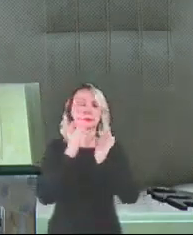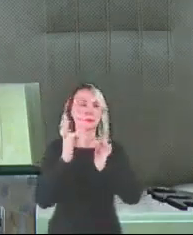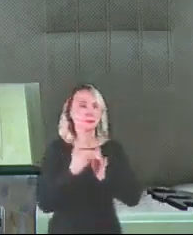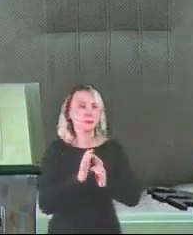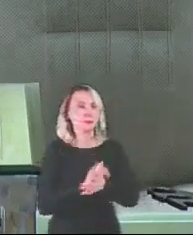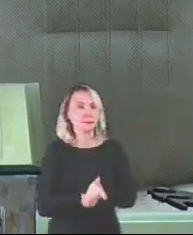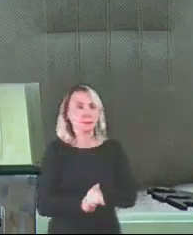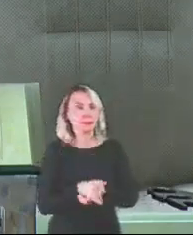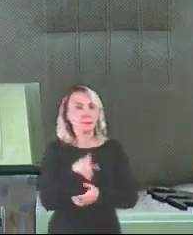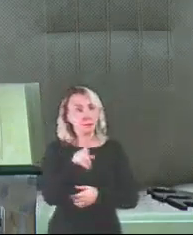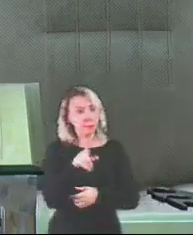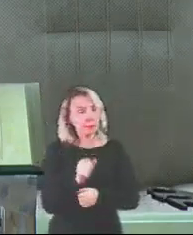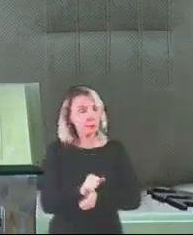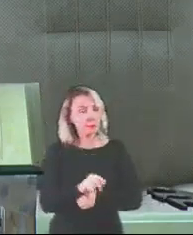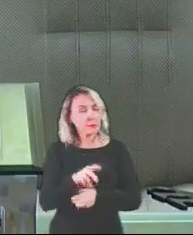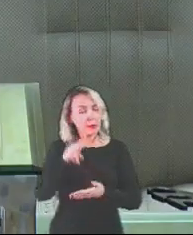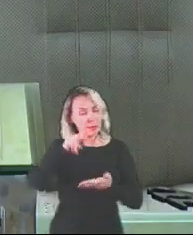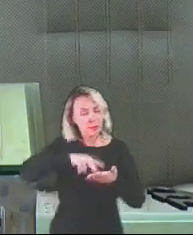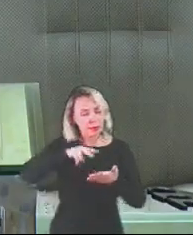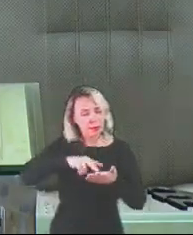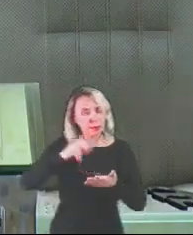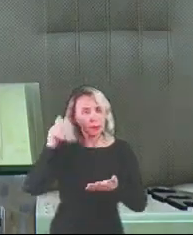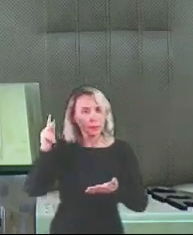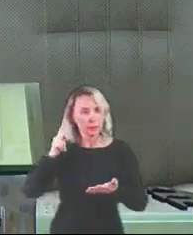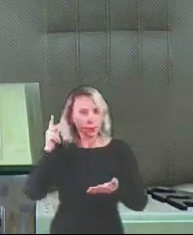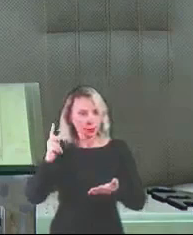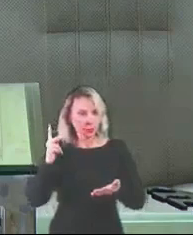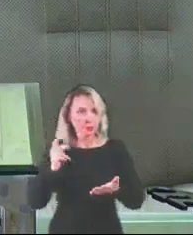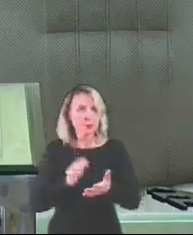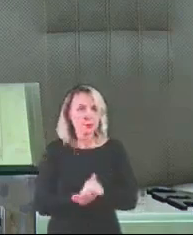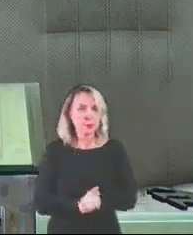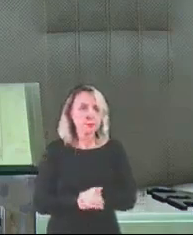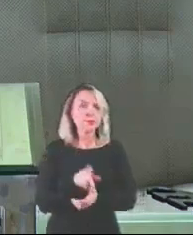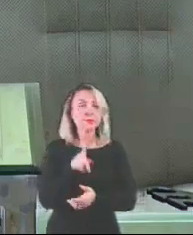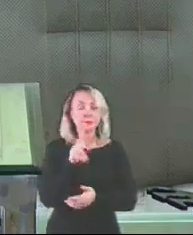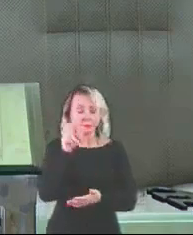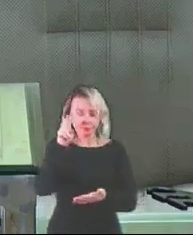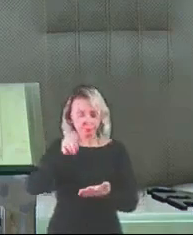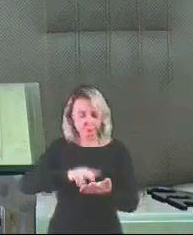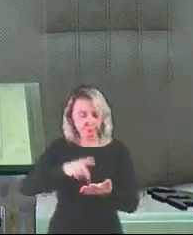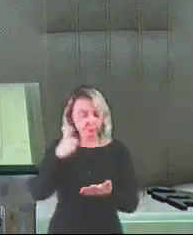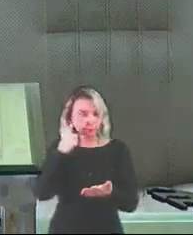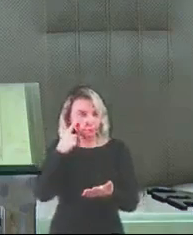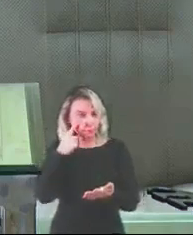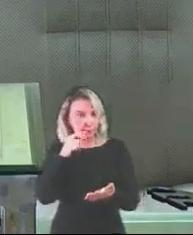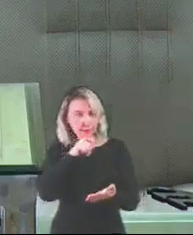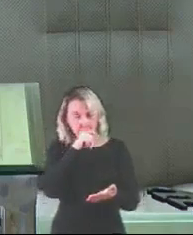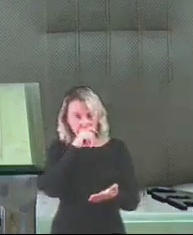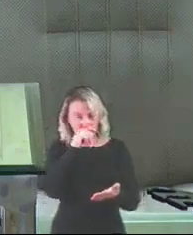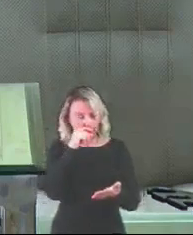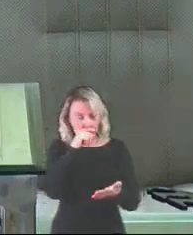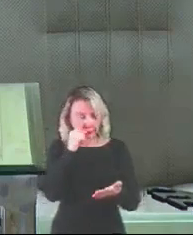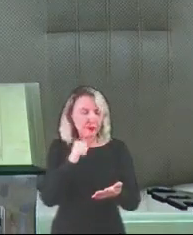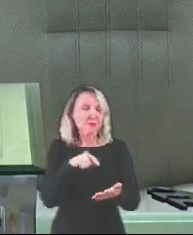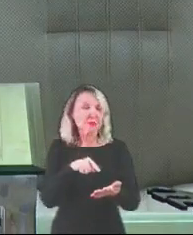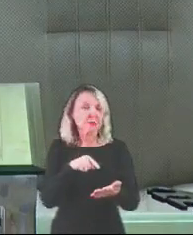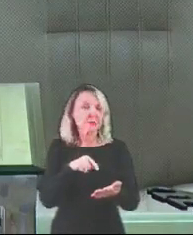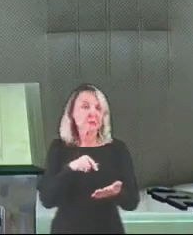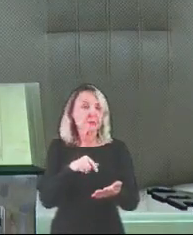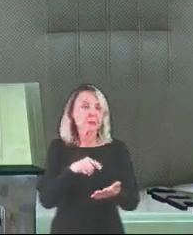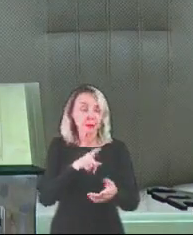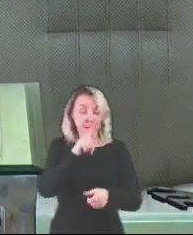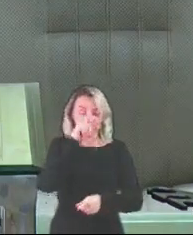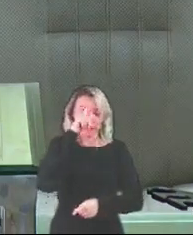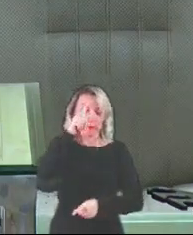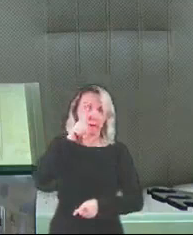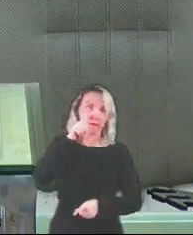Se os irmãos pegarem a história, os irmãos vão ver que criaram-se credos para a profissão de fé.